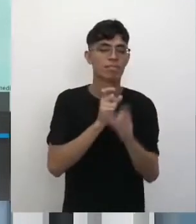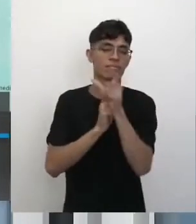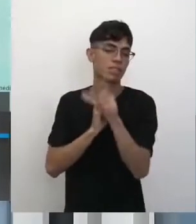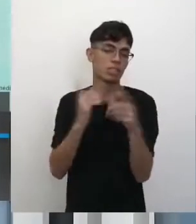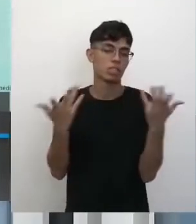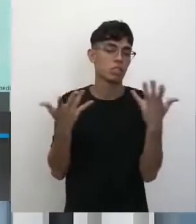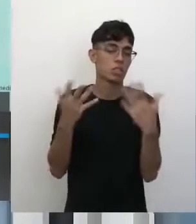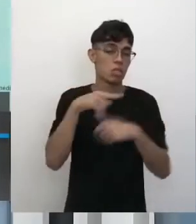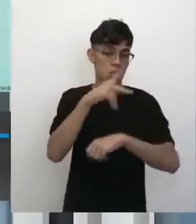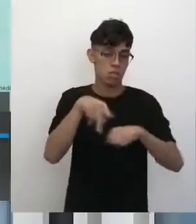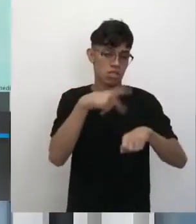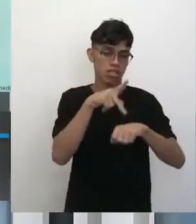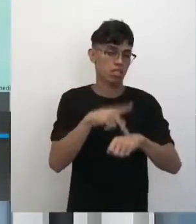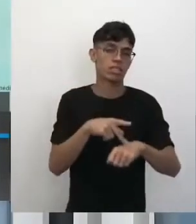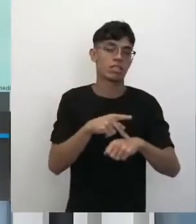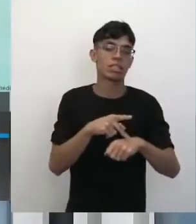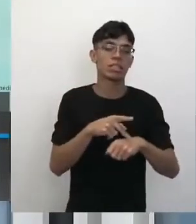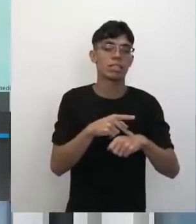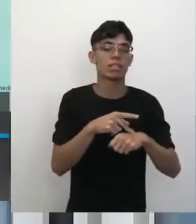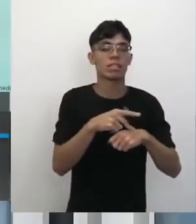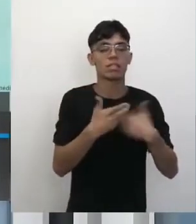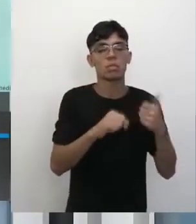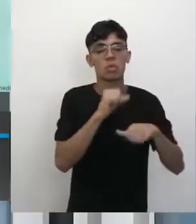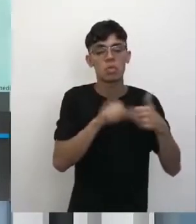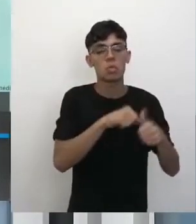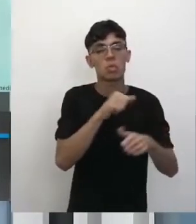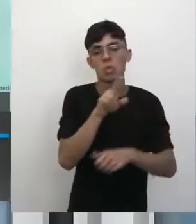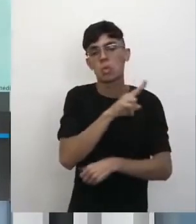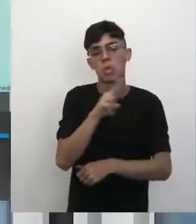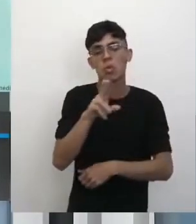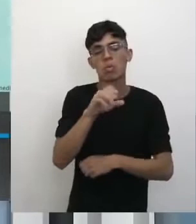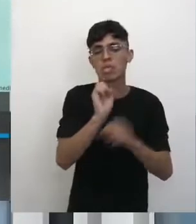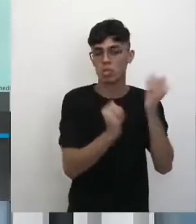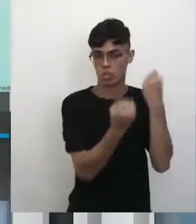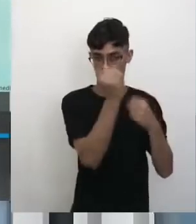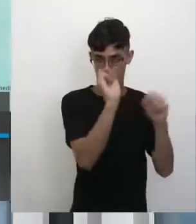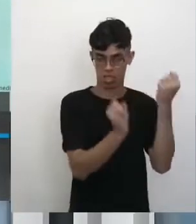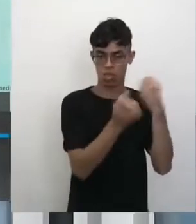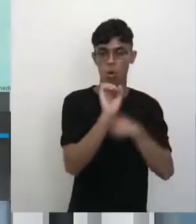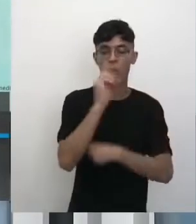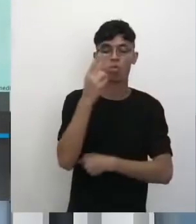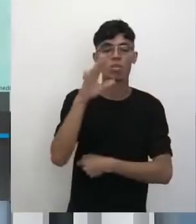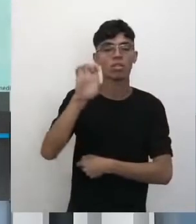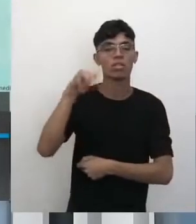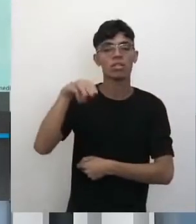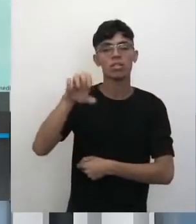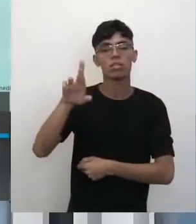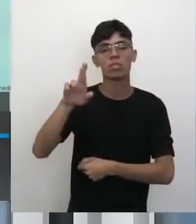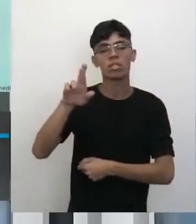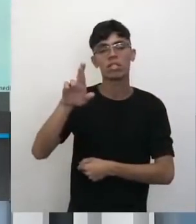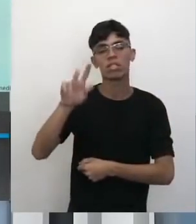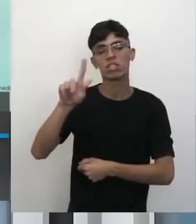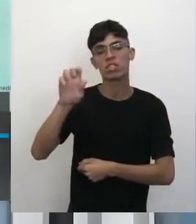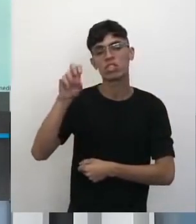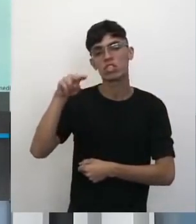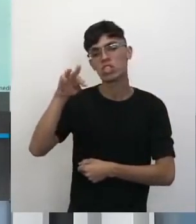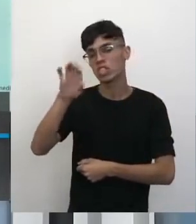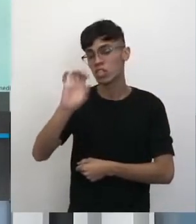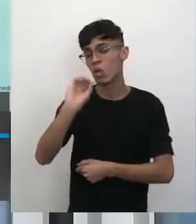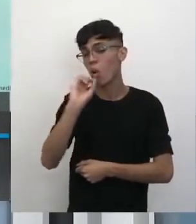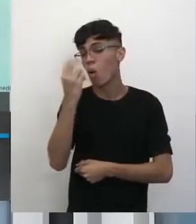países subdesenvolvidos em países ou recentemente industrializados, ou países emergentes, ou países